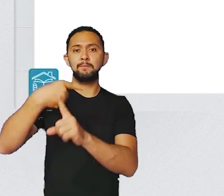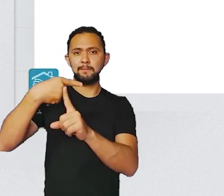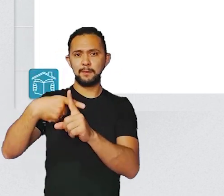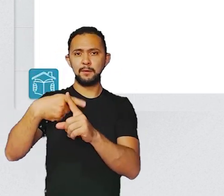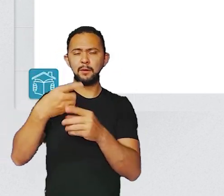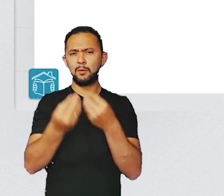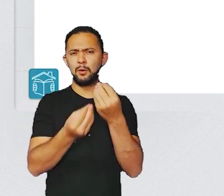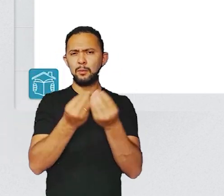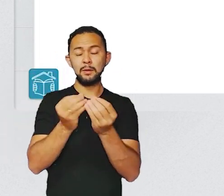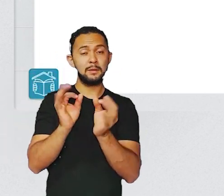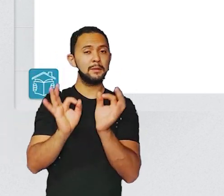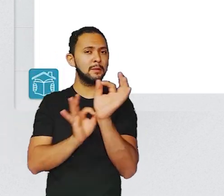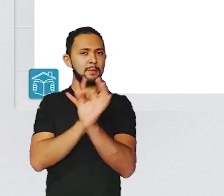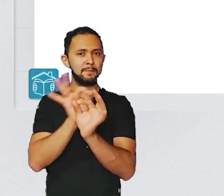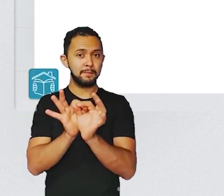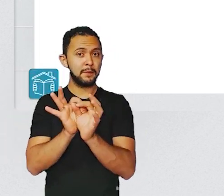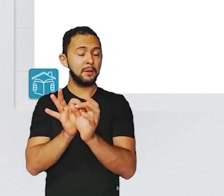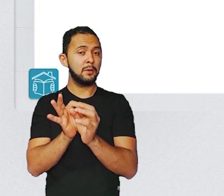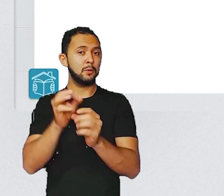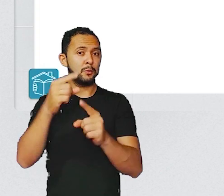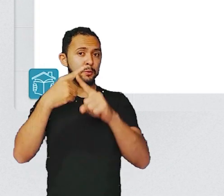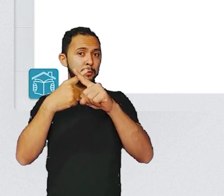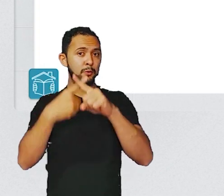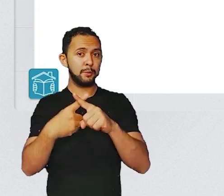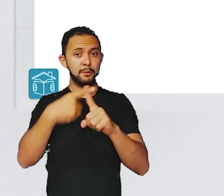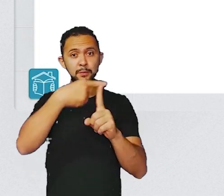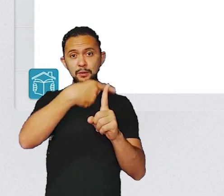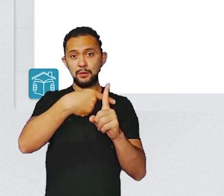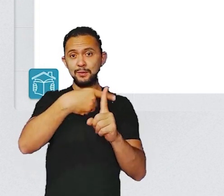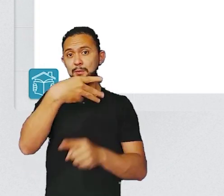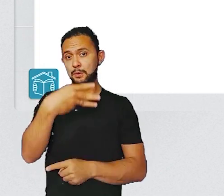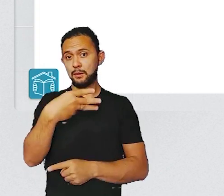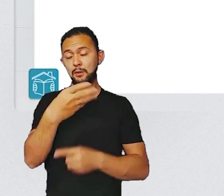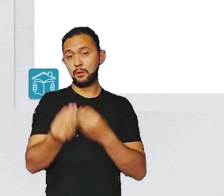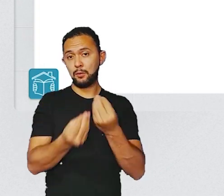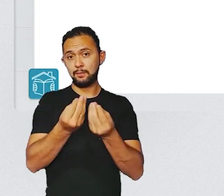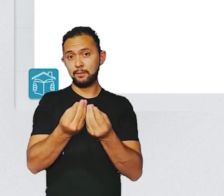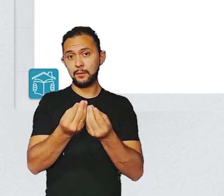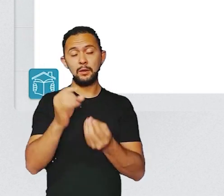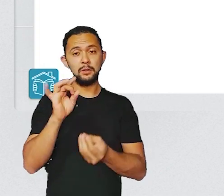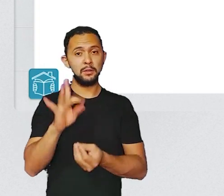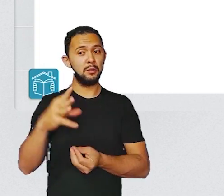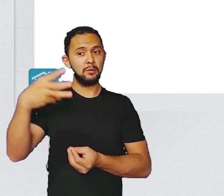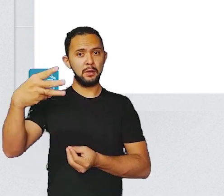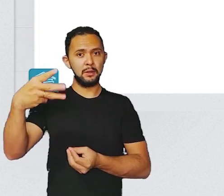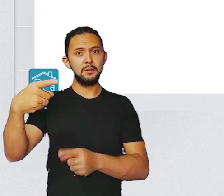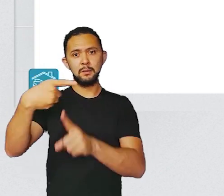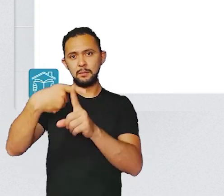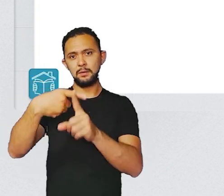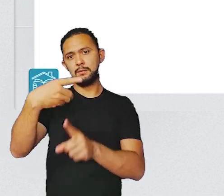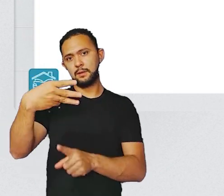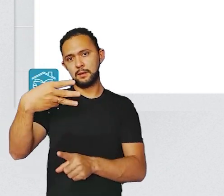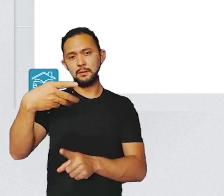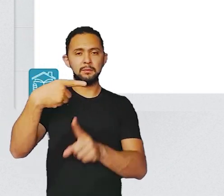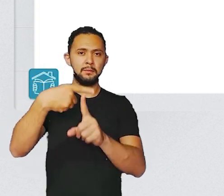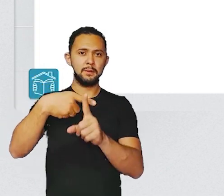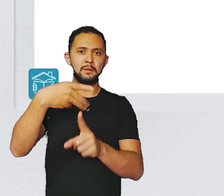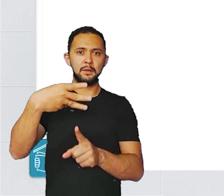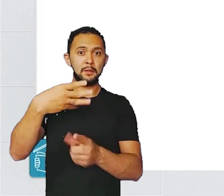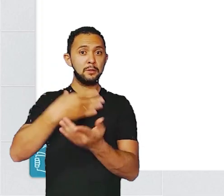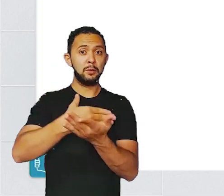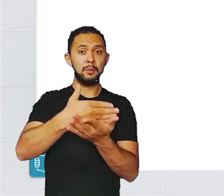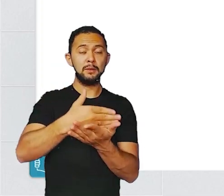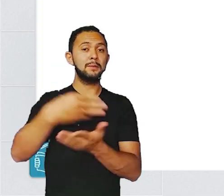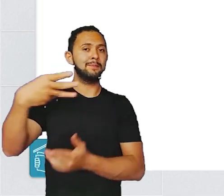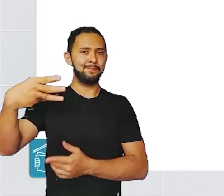gente determina os múltiplos positivos de 3, professor? Simples. Conta de 3 em 3, começando a partir do